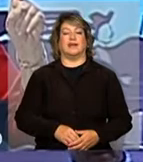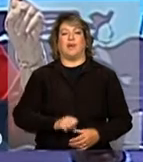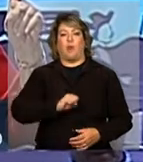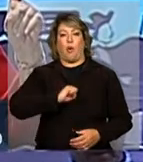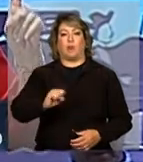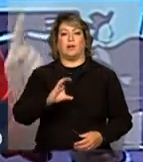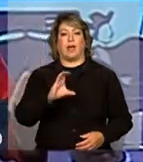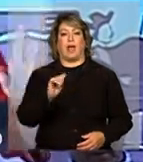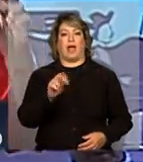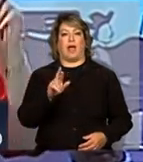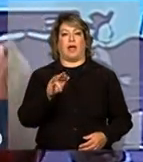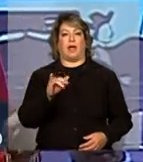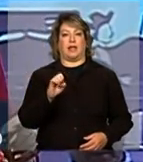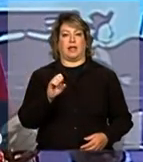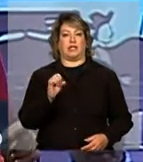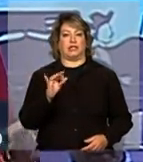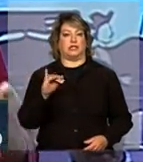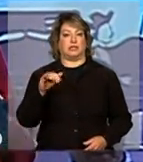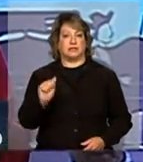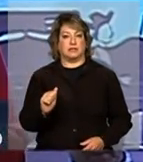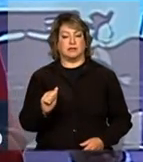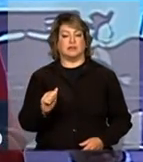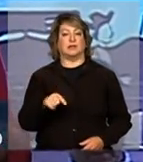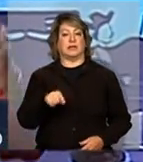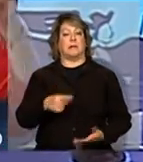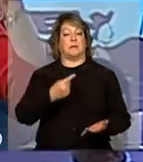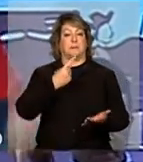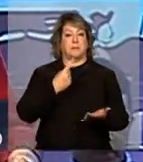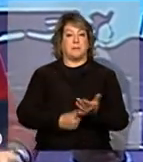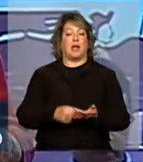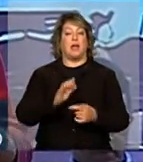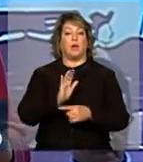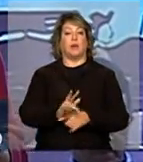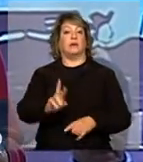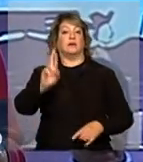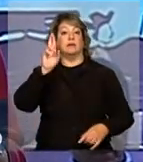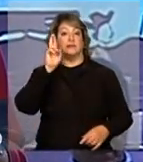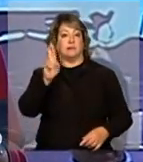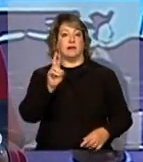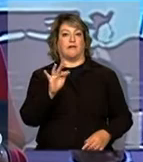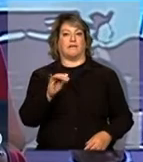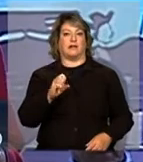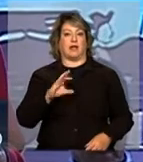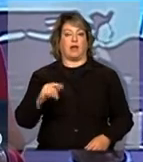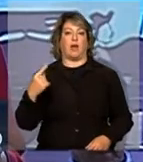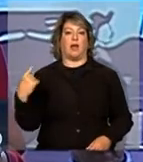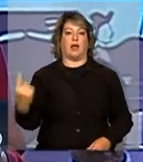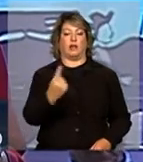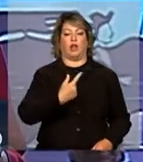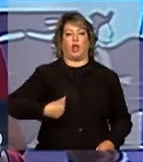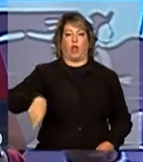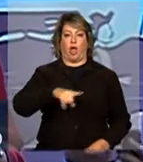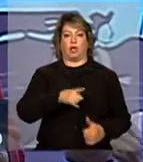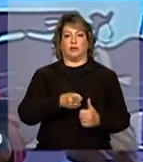carestia e, portanto, um pacto pela responsabilidade fiscal de cada um de